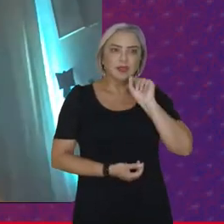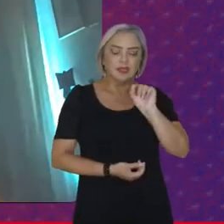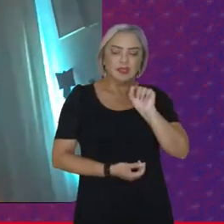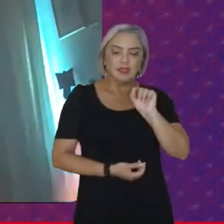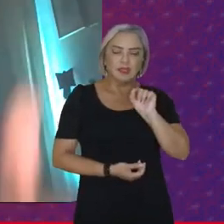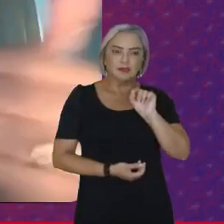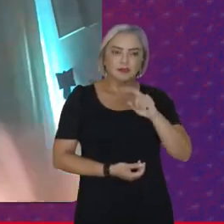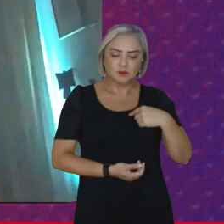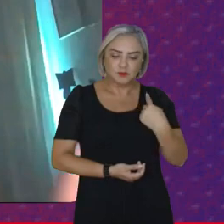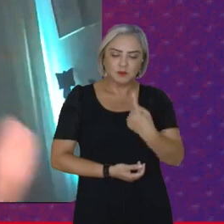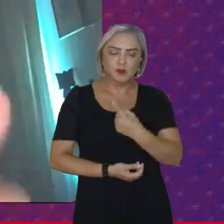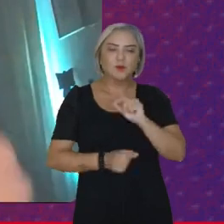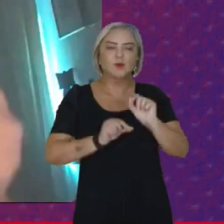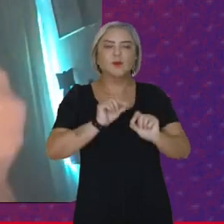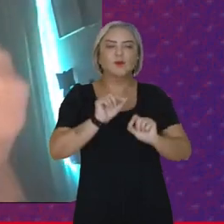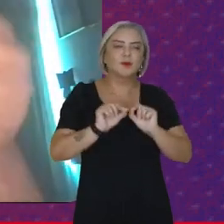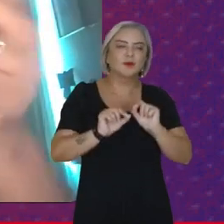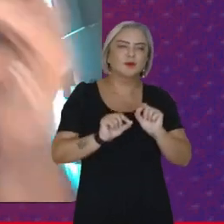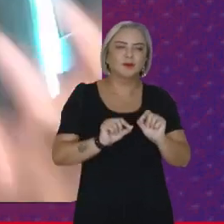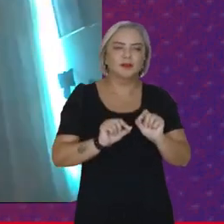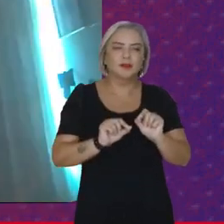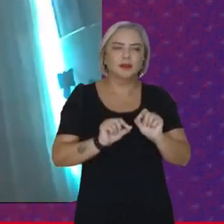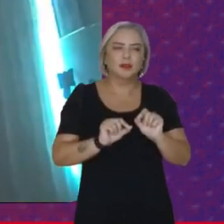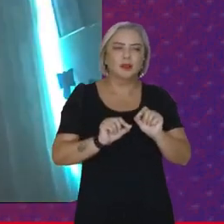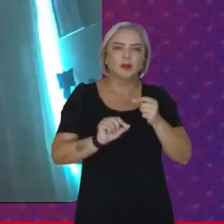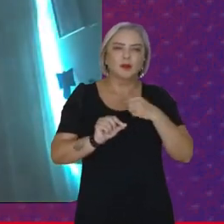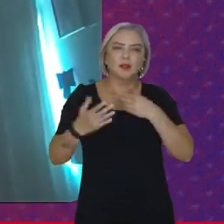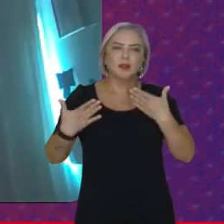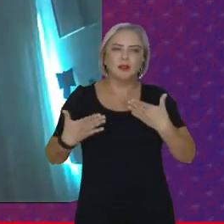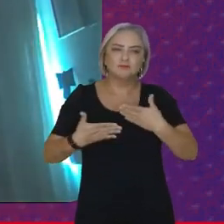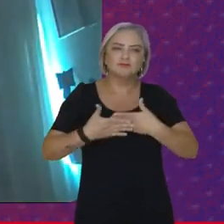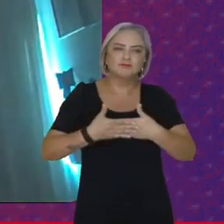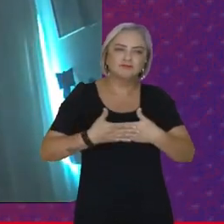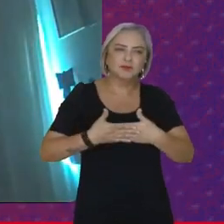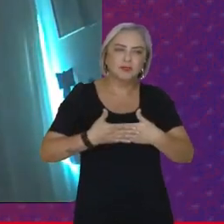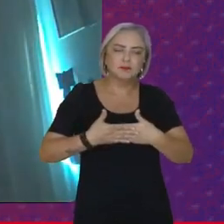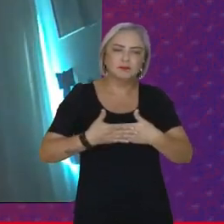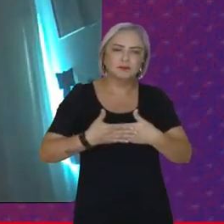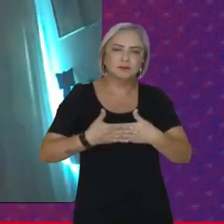Esses são o que devemos nos aproximar.